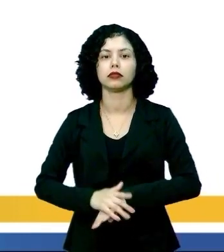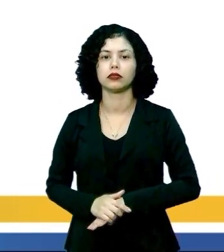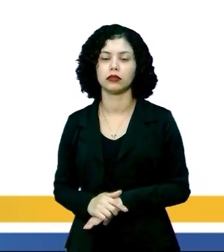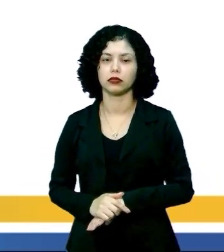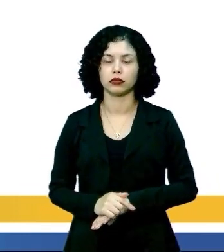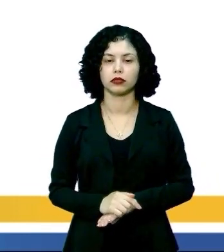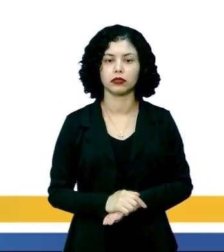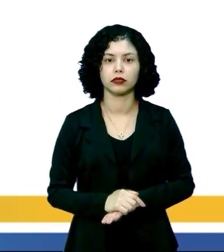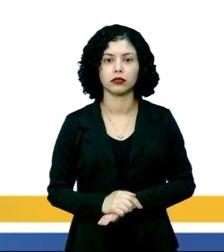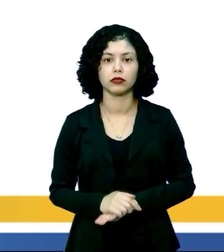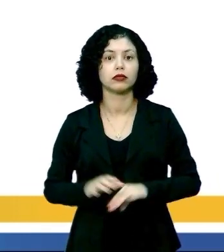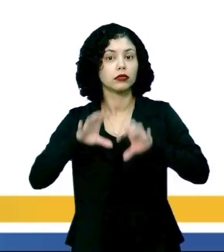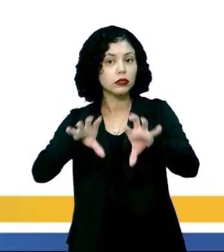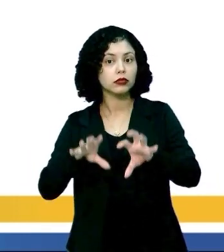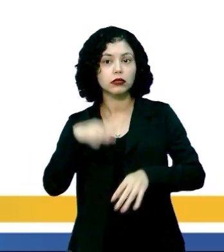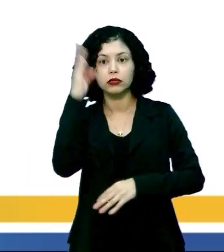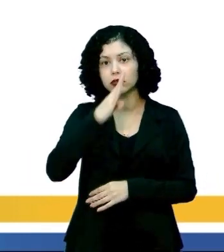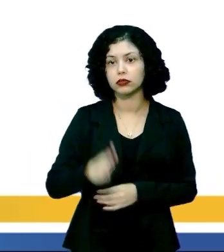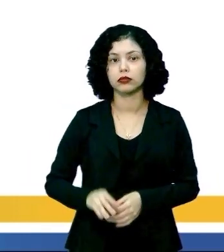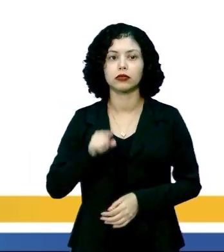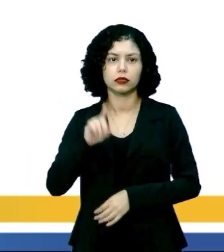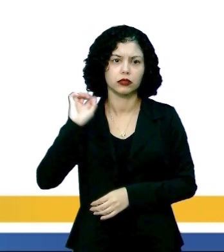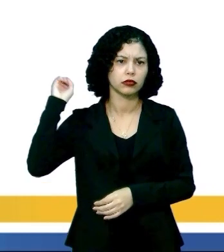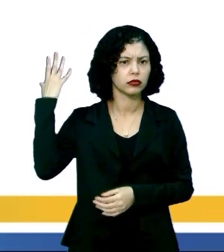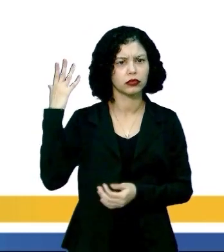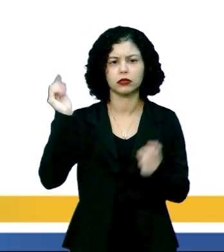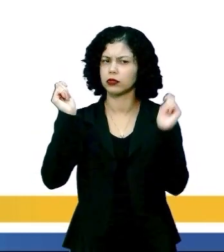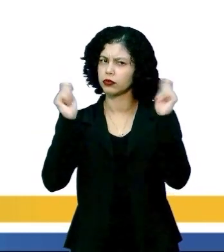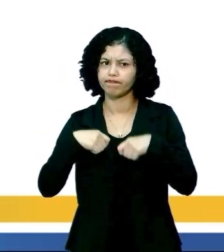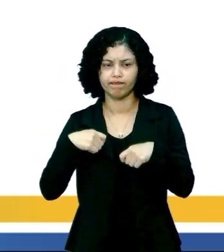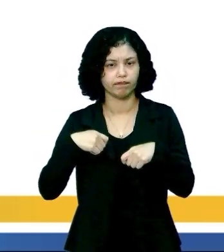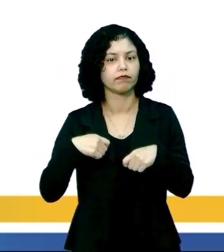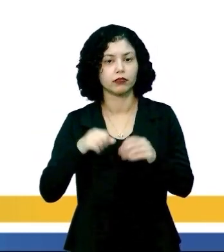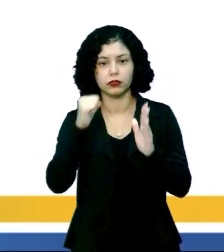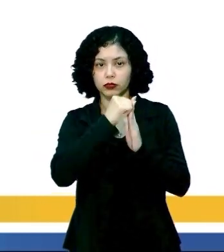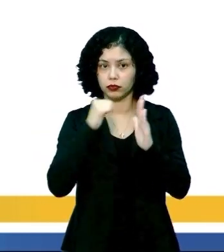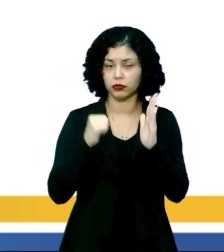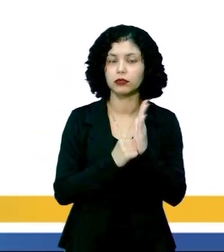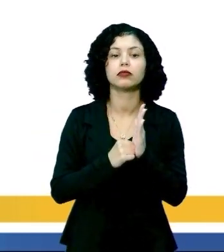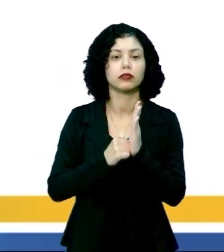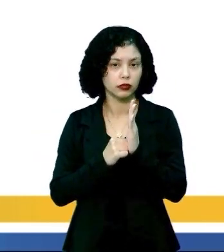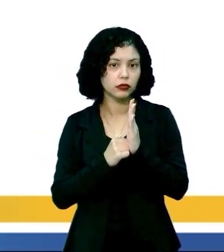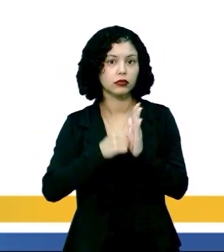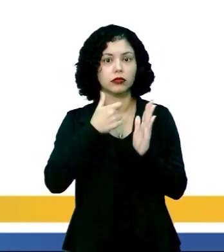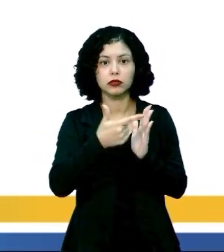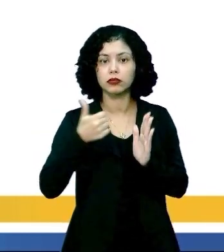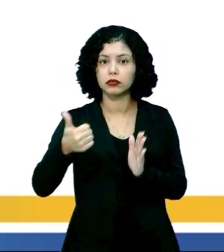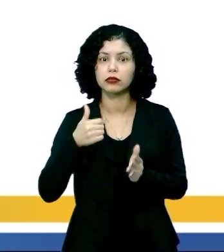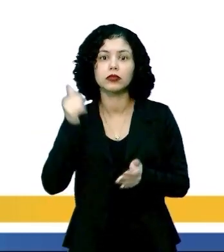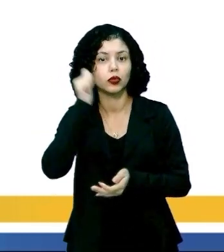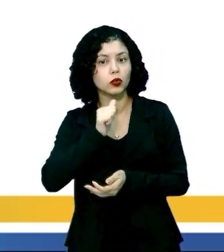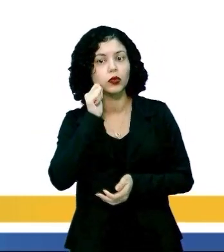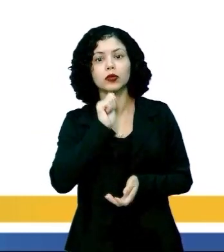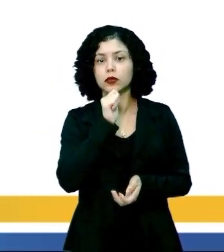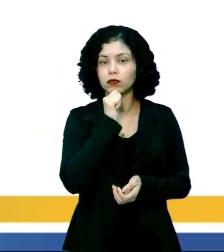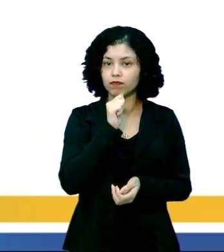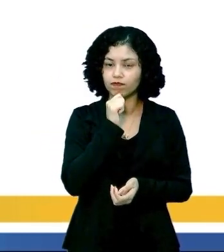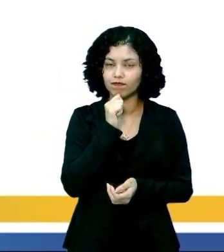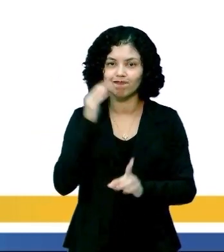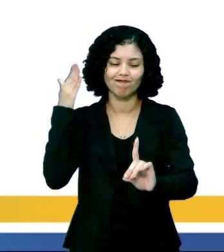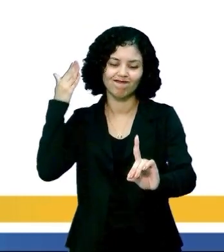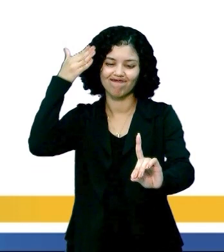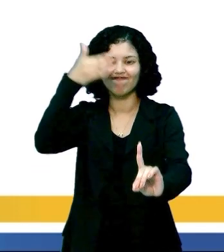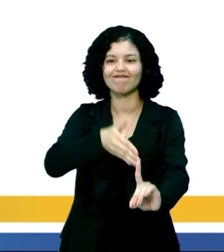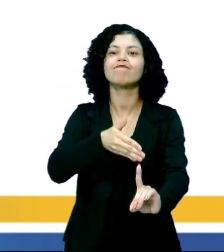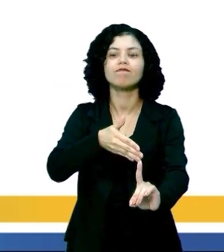sejam garantidos. Contudo, no Brasil, isso não ocorre, pois em pleno século XXI, as mulheres ainda são alvos